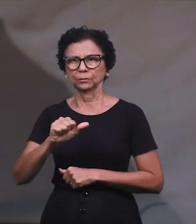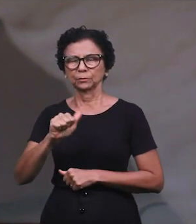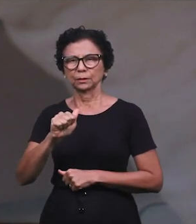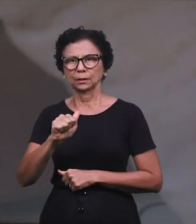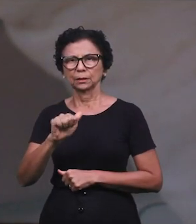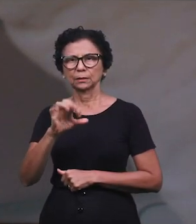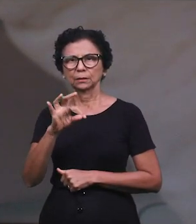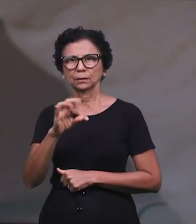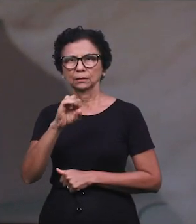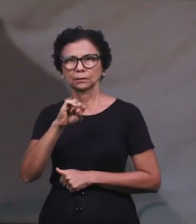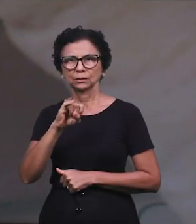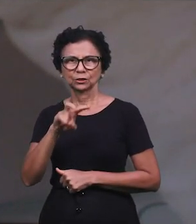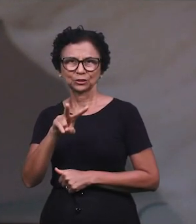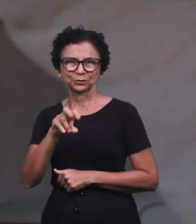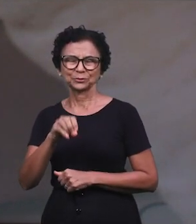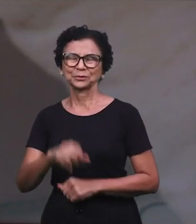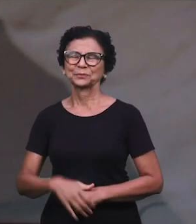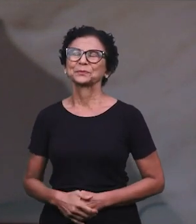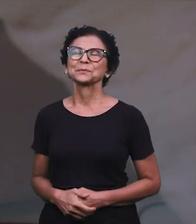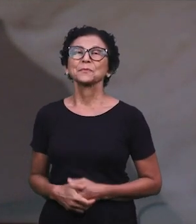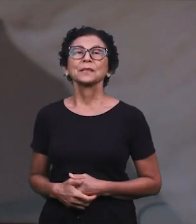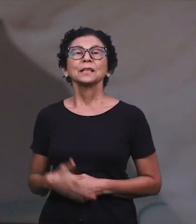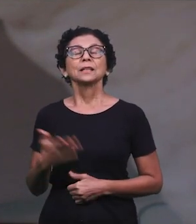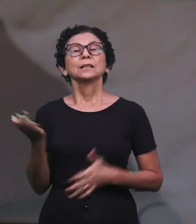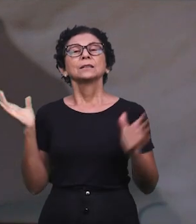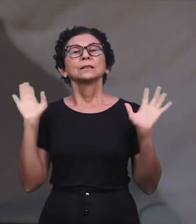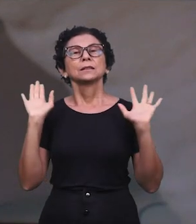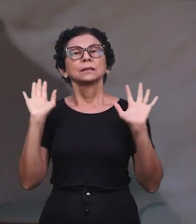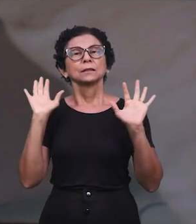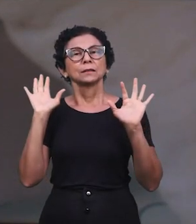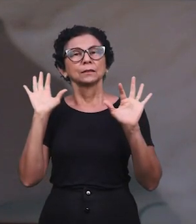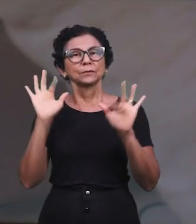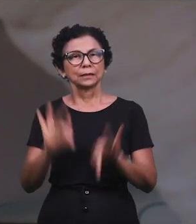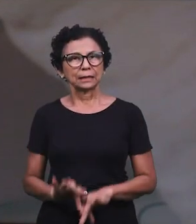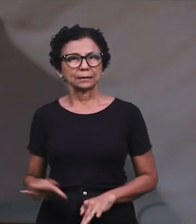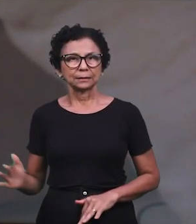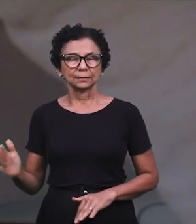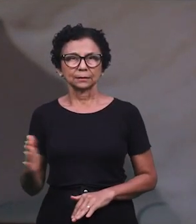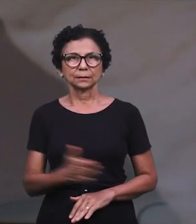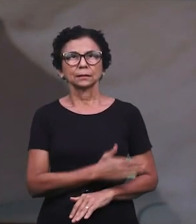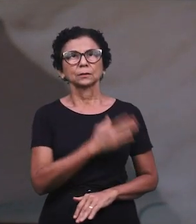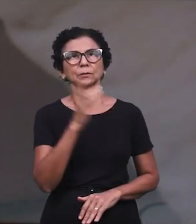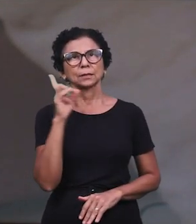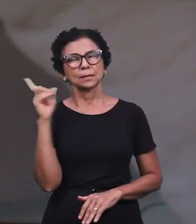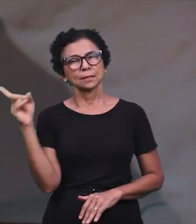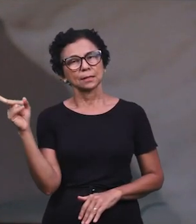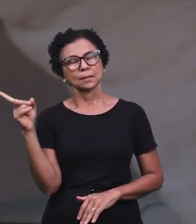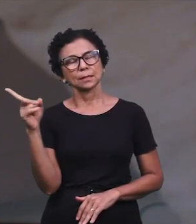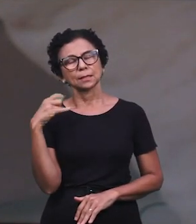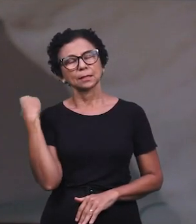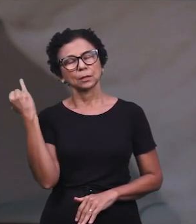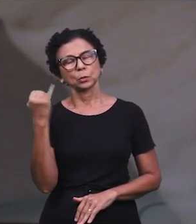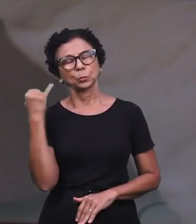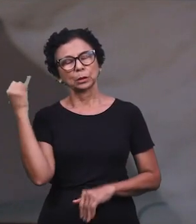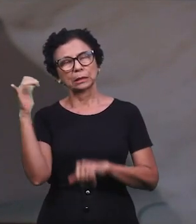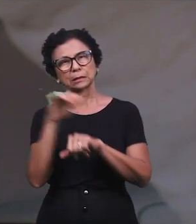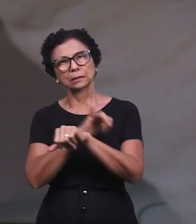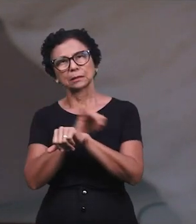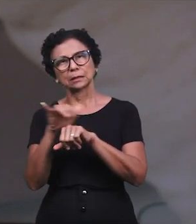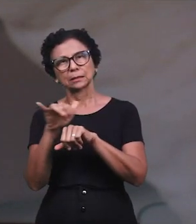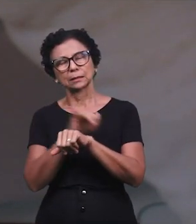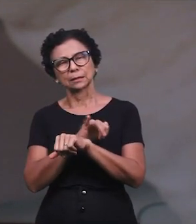possa fechar aqui o nosso programa de hoje, ressalto aqui, ó, é uma técnica importantíssima